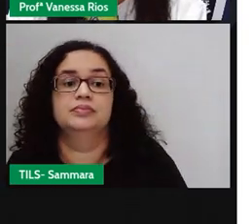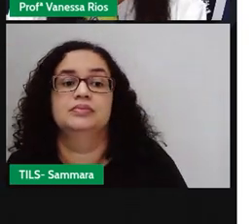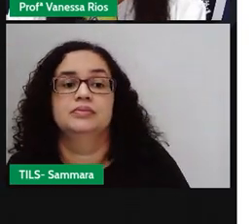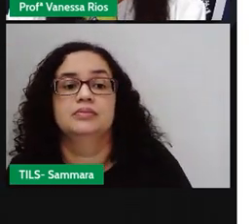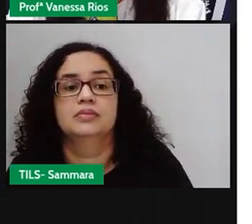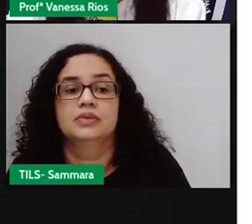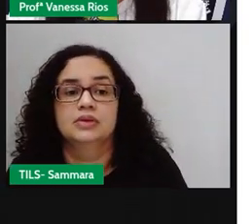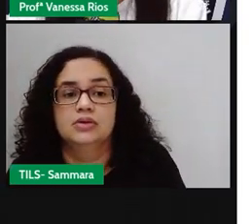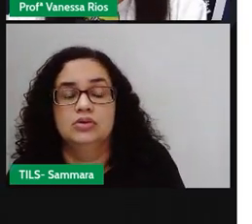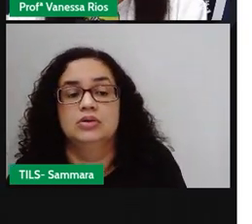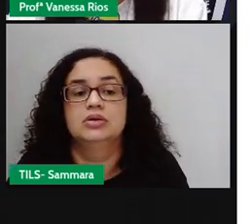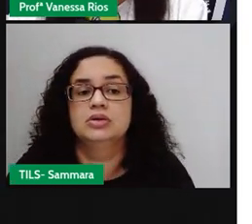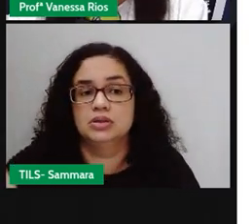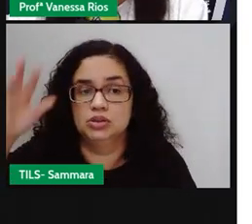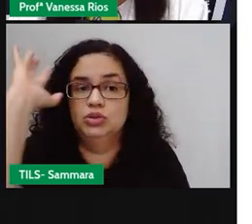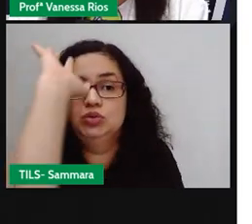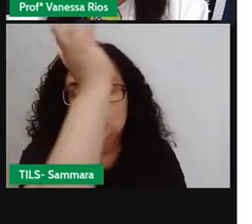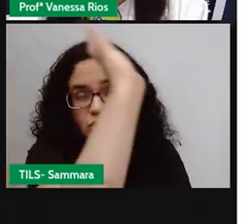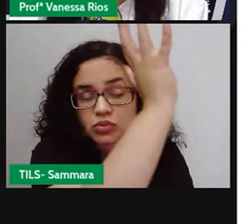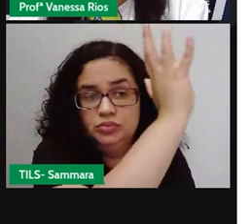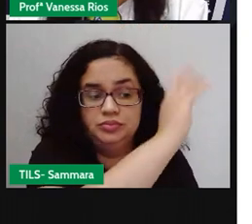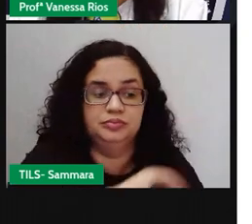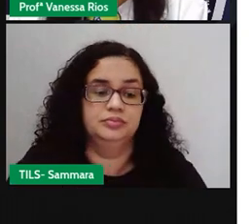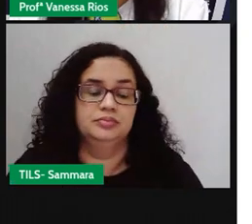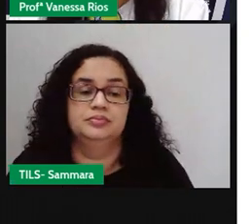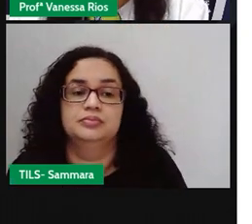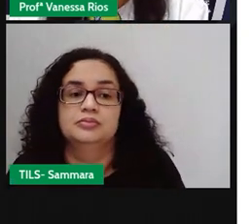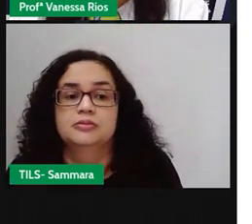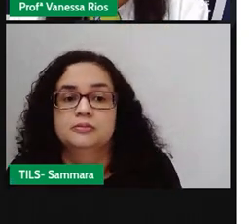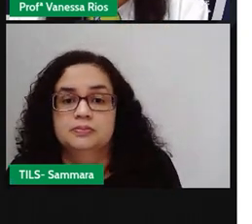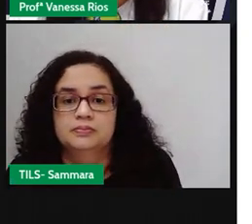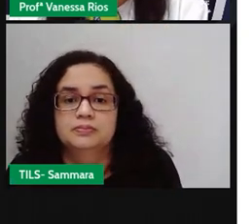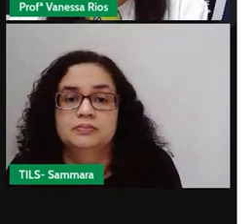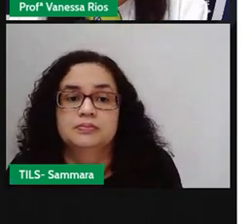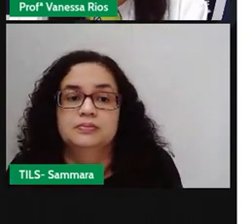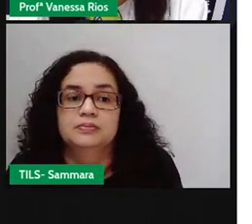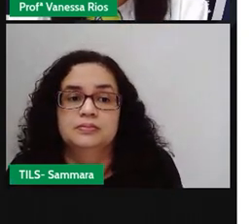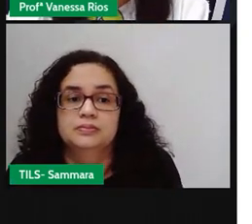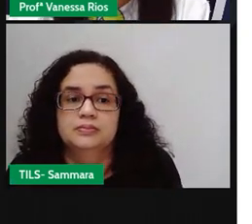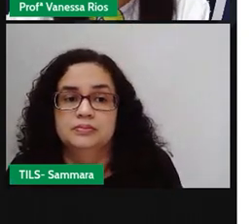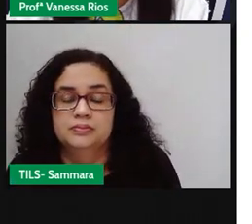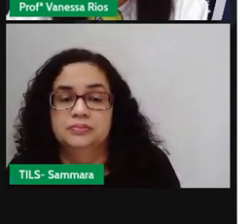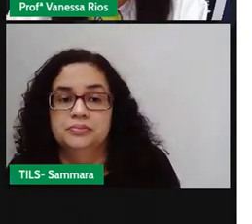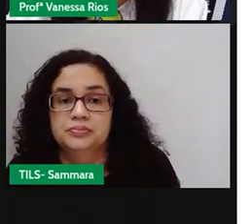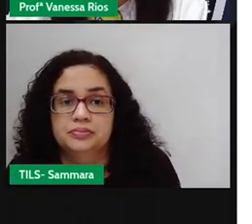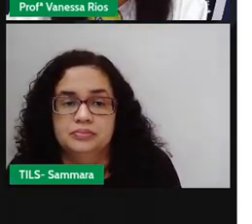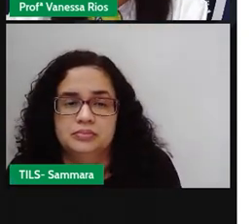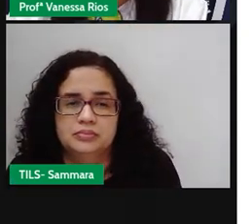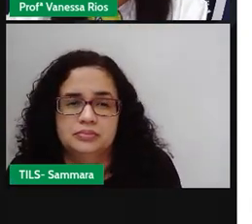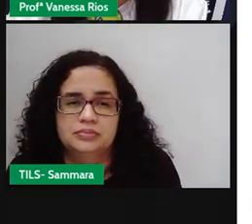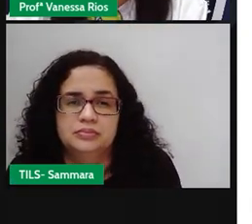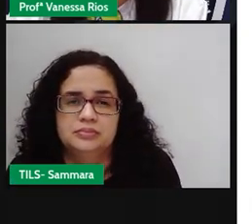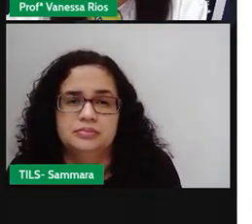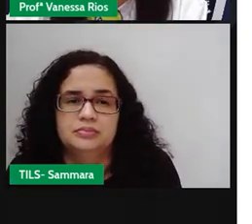matéria-prima vinda lá da natureza para que sejam produzidos aí nas fábricas.